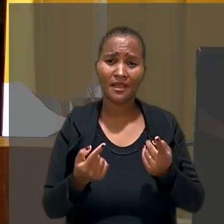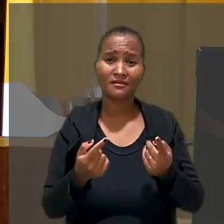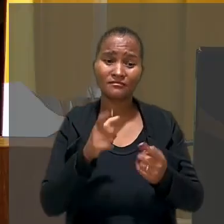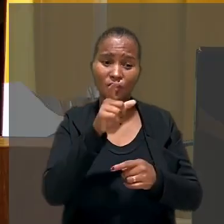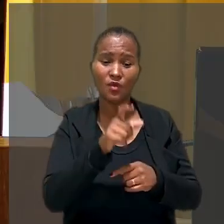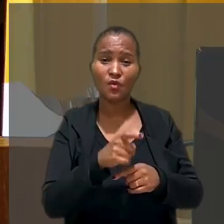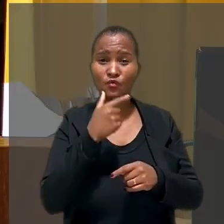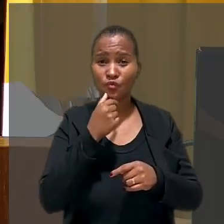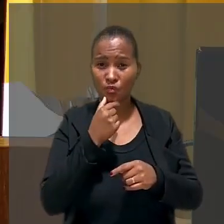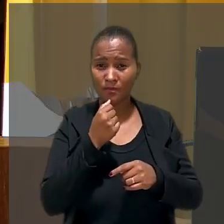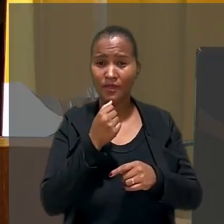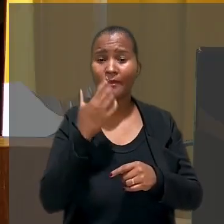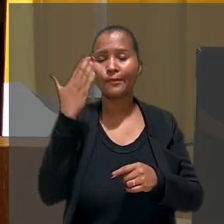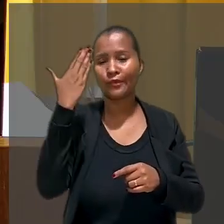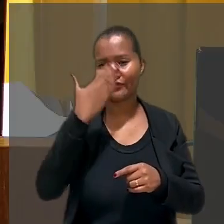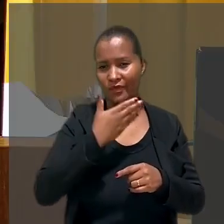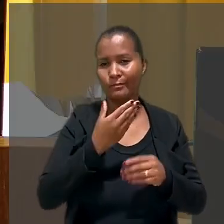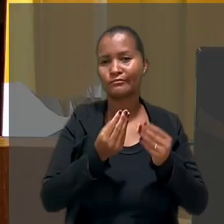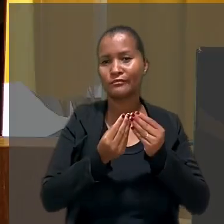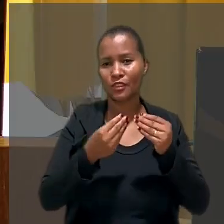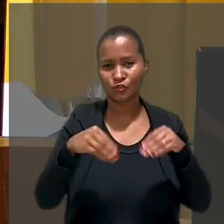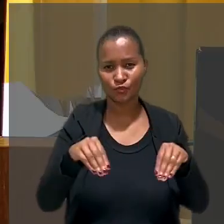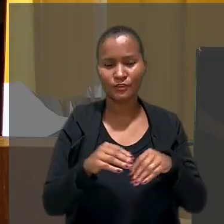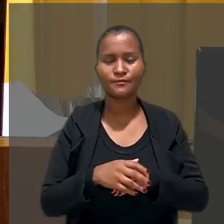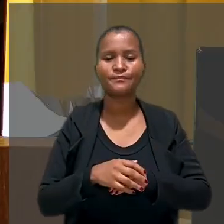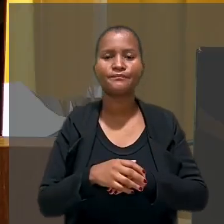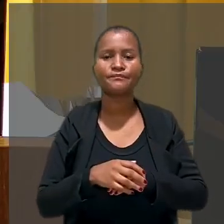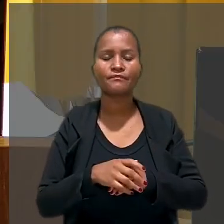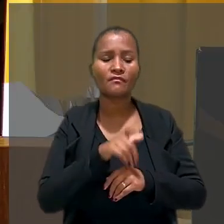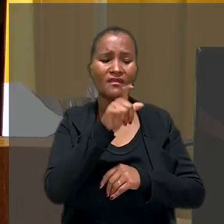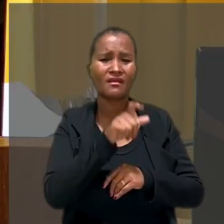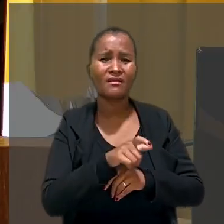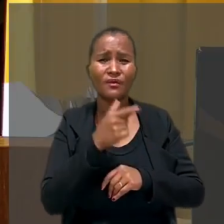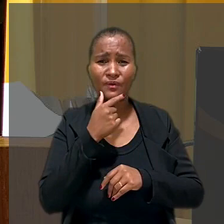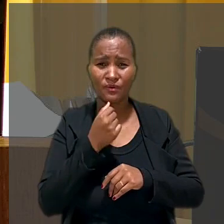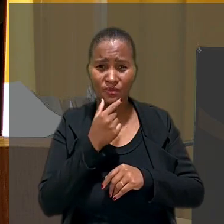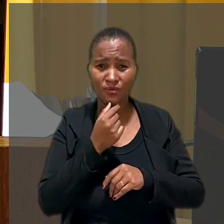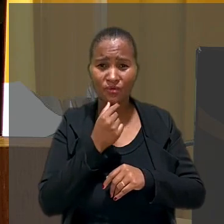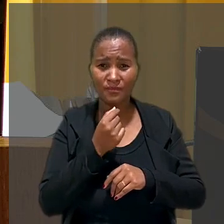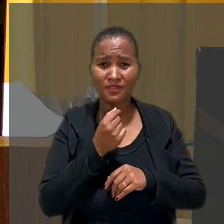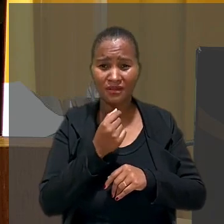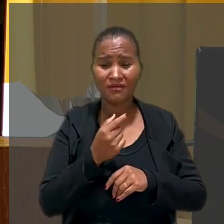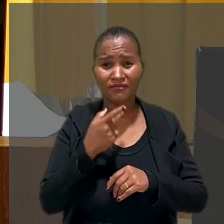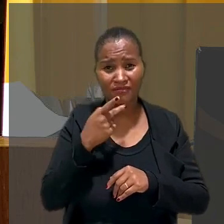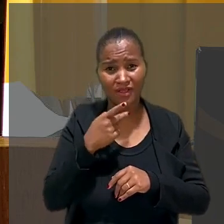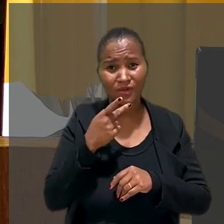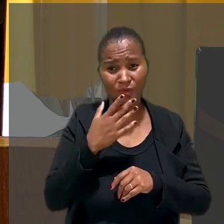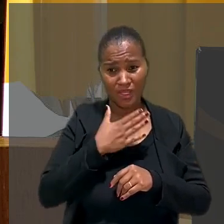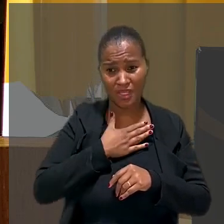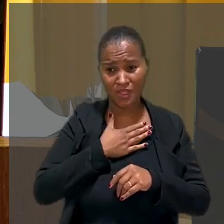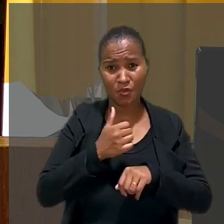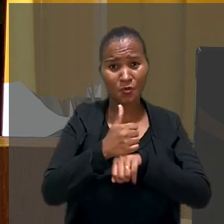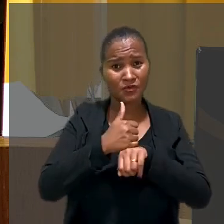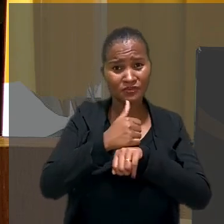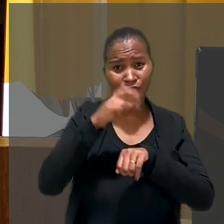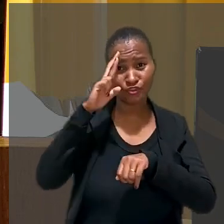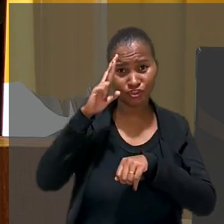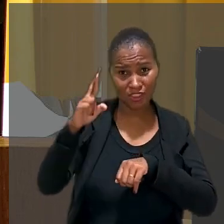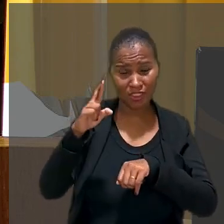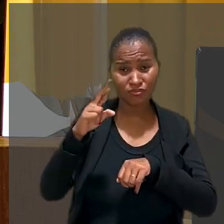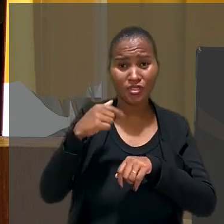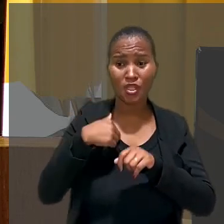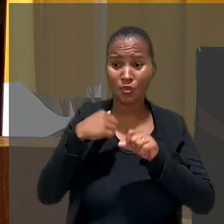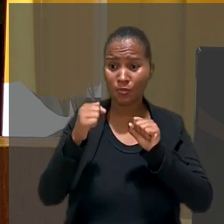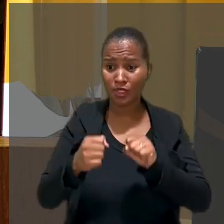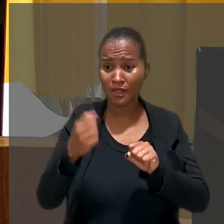Entretanto, no caso em questão, ficou comprovado o prejuízo. Nesse caso, ele diz, inclusive a minha função de gerente, que